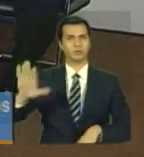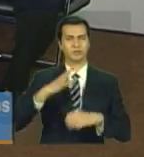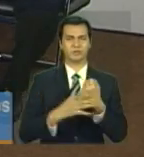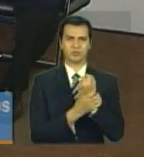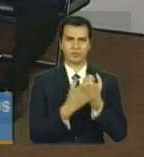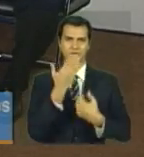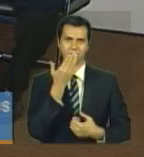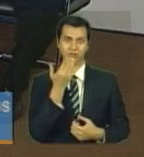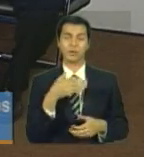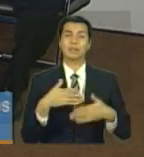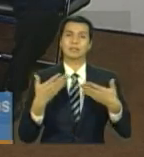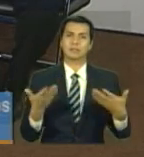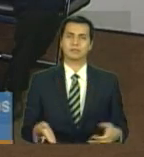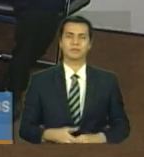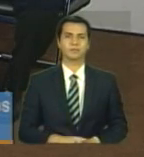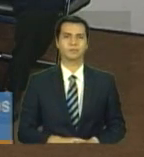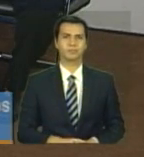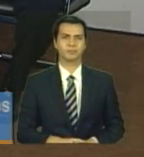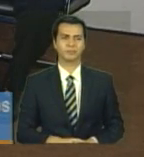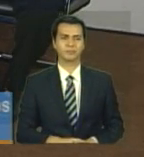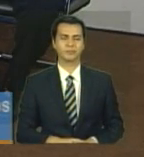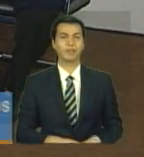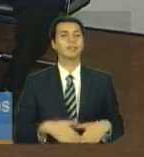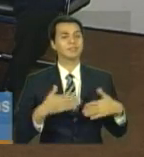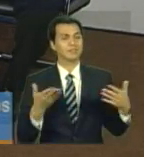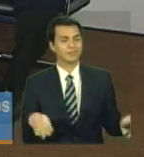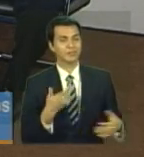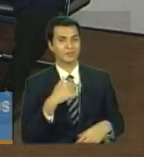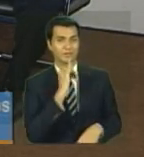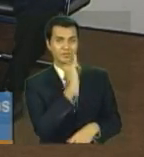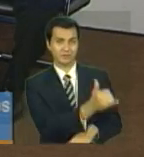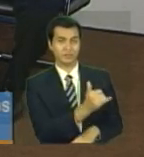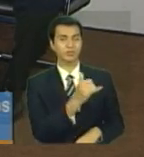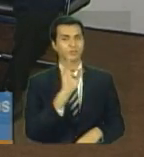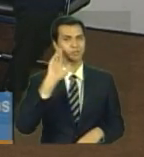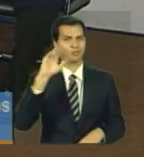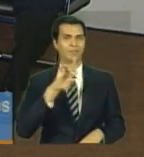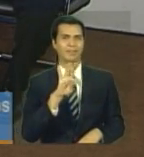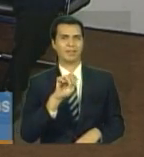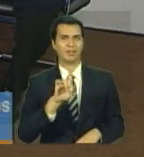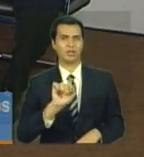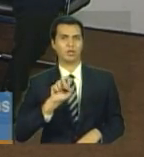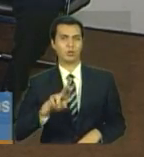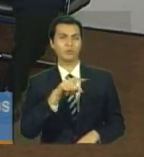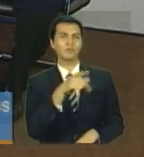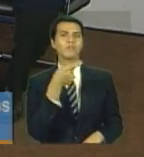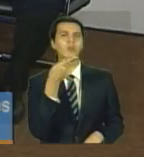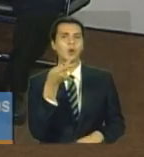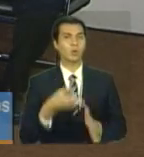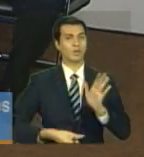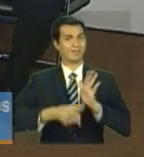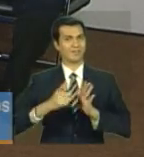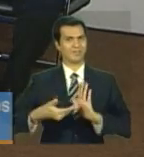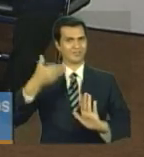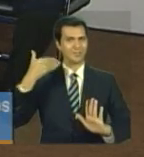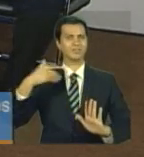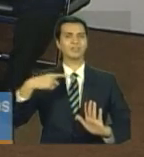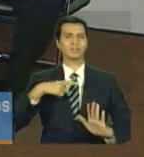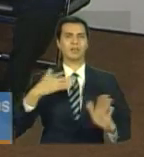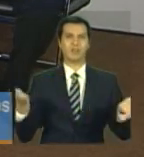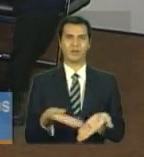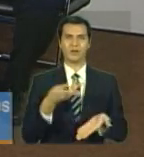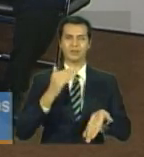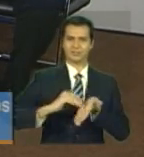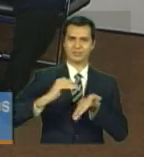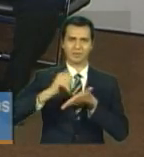fazer um registro então, diretor, o senhor tocou no assunto no primeiro bloco e agora a secretária reforçou a questão da importância da participação e da